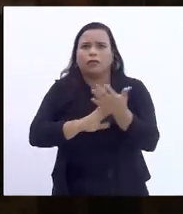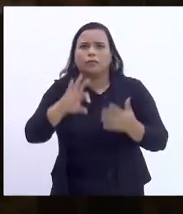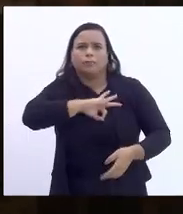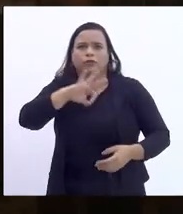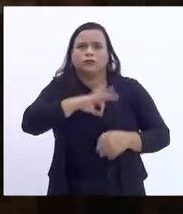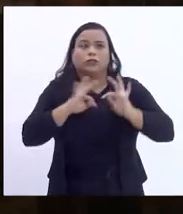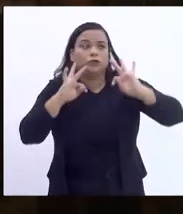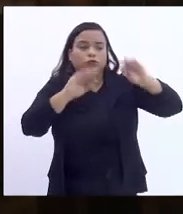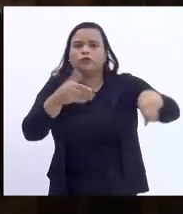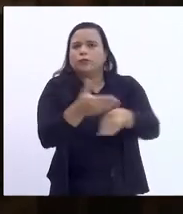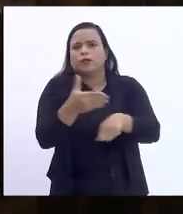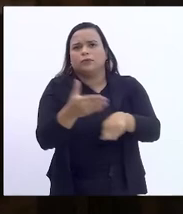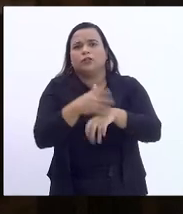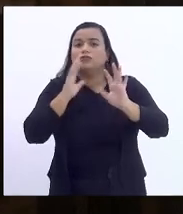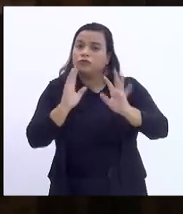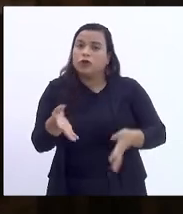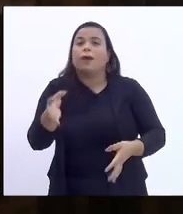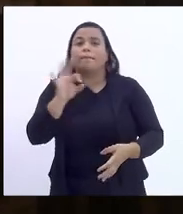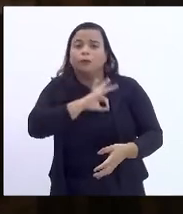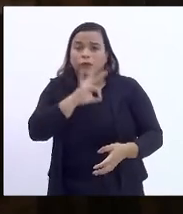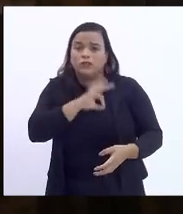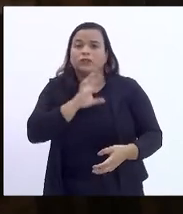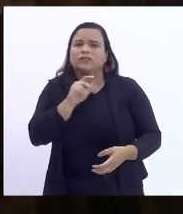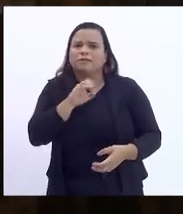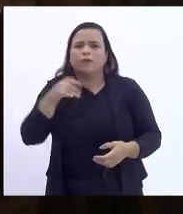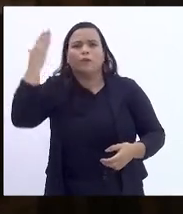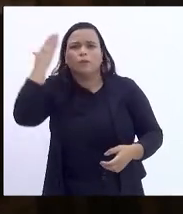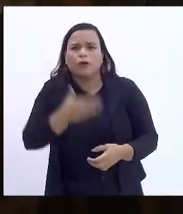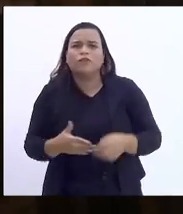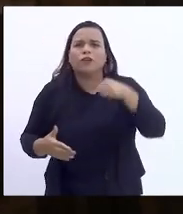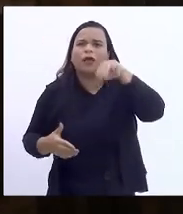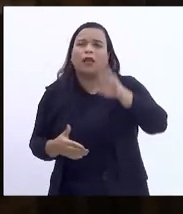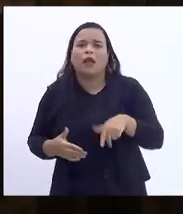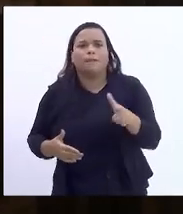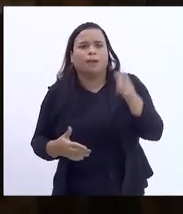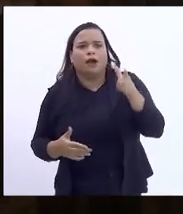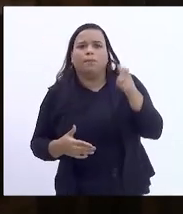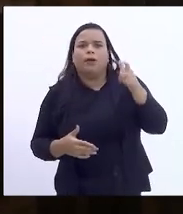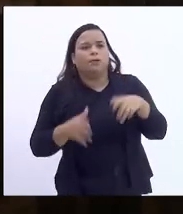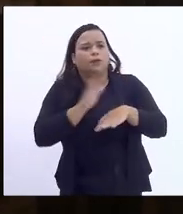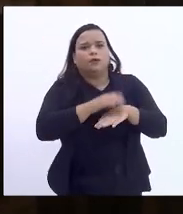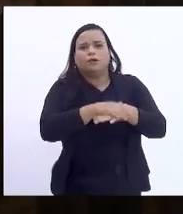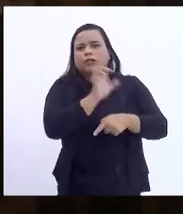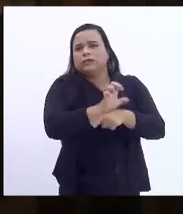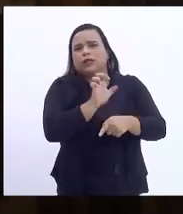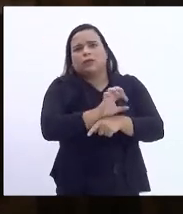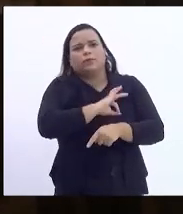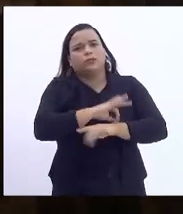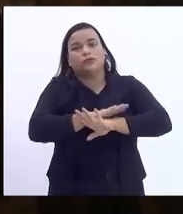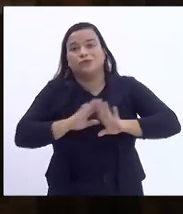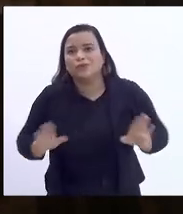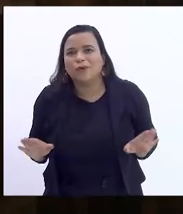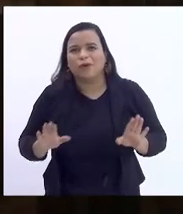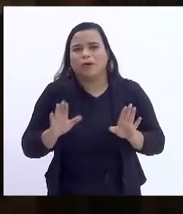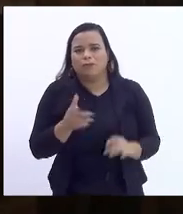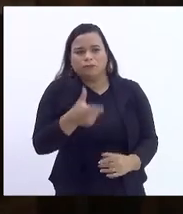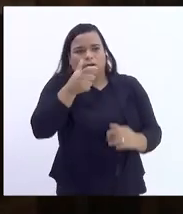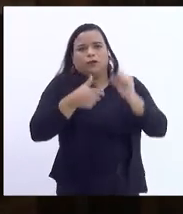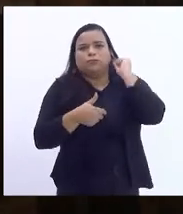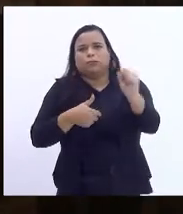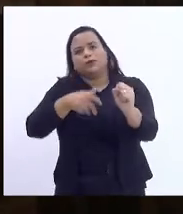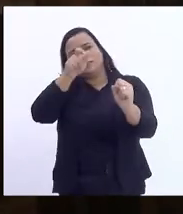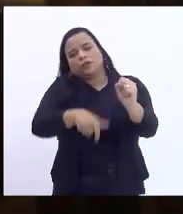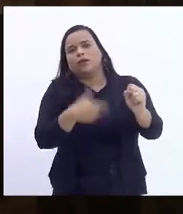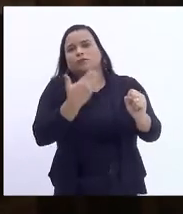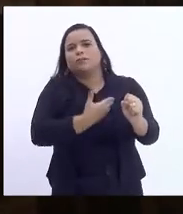mesma perícia da Polícia Civil daquele provado que só que atirou naquela operação foi o estado a bala que matou Nossa amiga foi